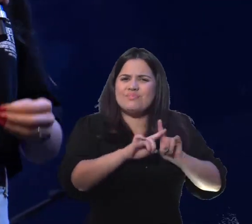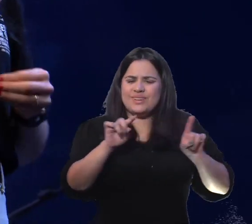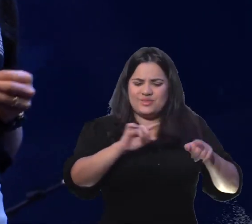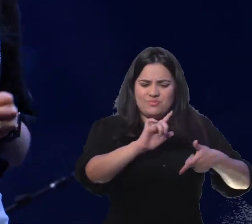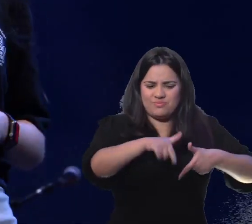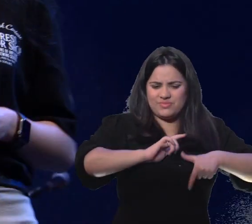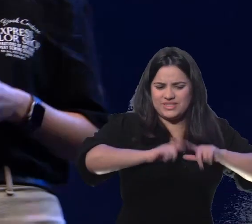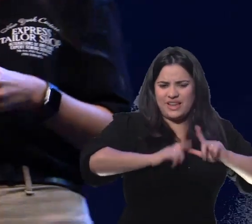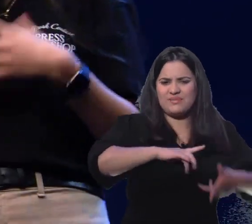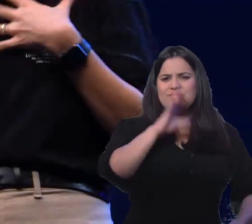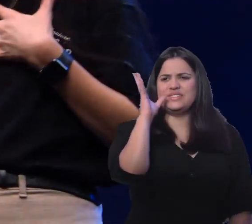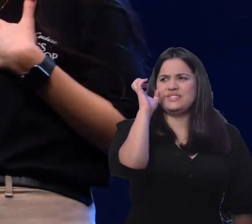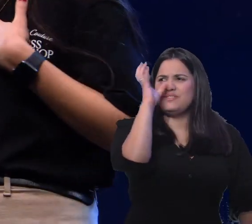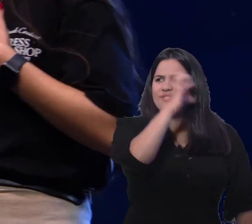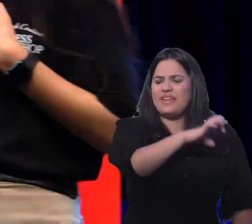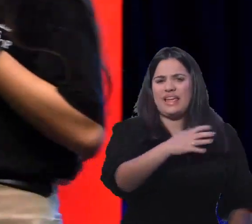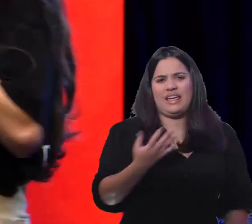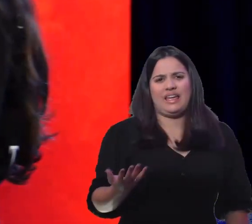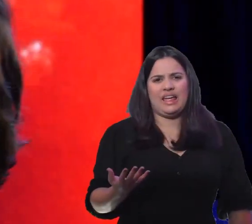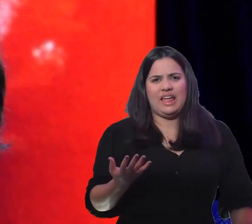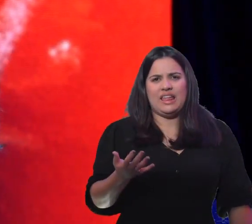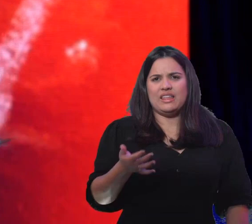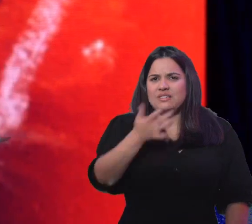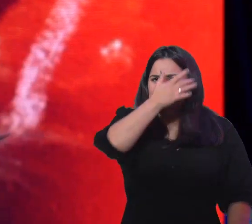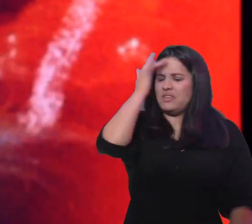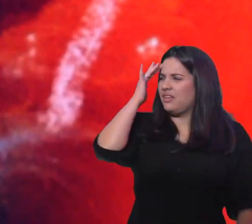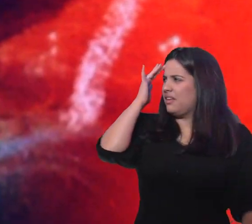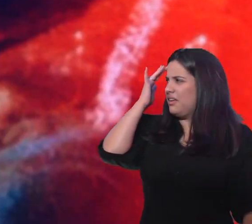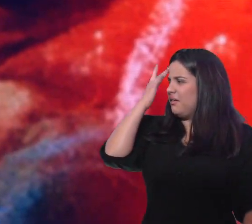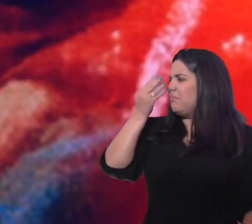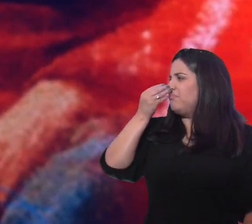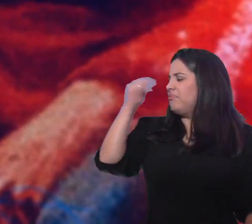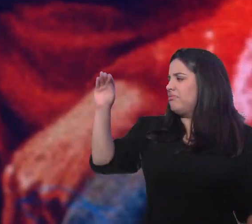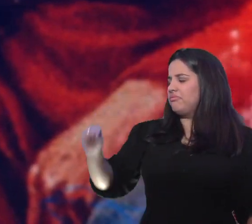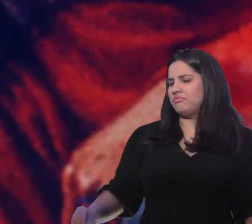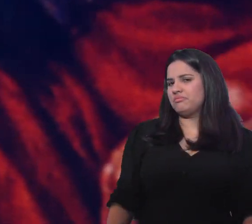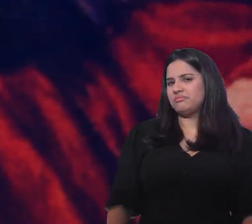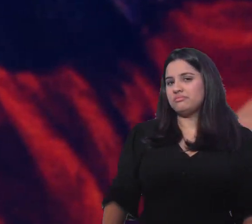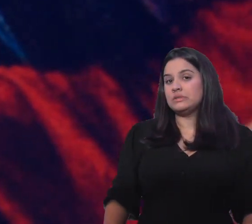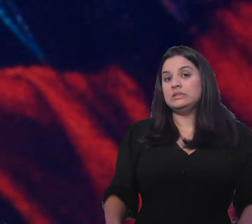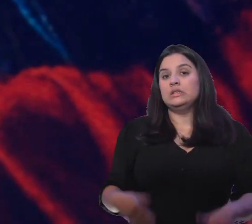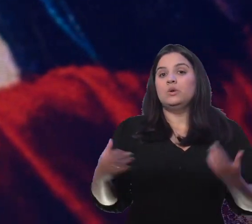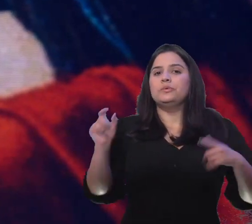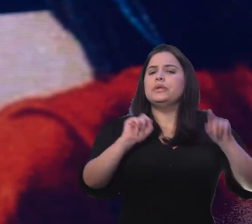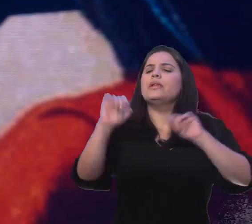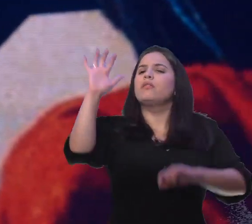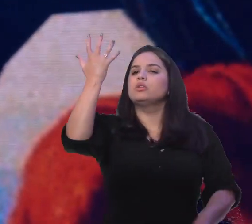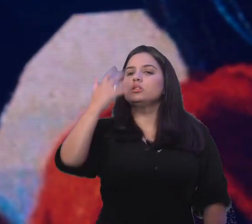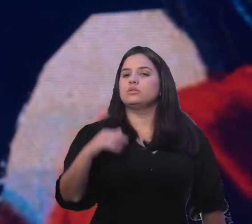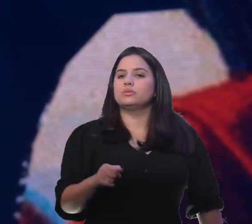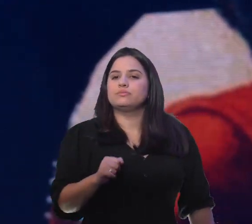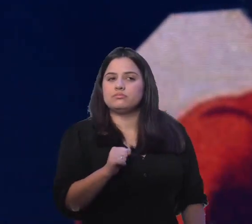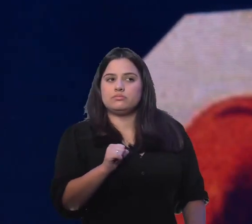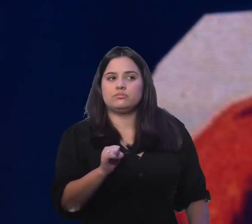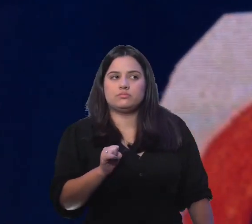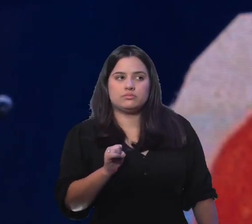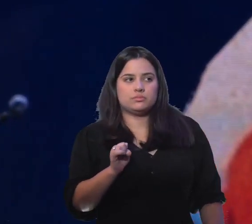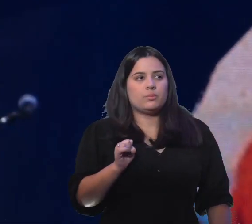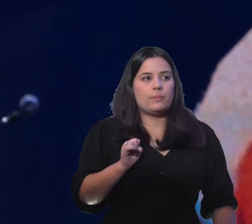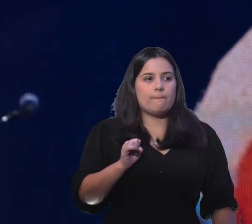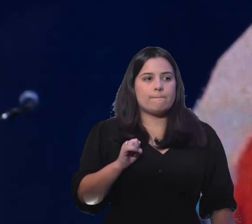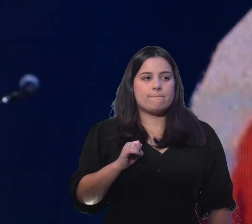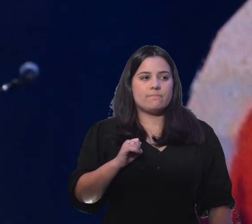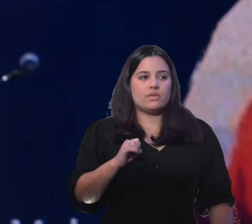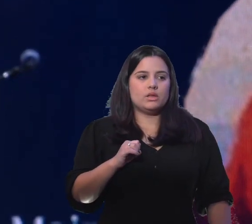coisas que Deus fez, eles várias vezes se rebelaram contra o Senhor. E aí, o que estava acontecendo aqui? Eles estavam lá